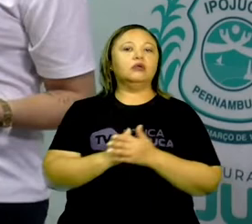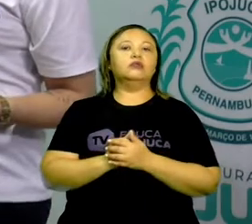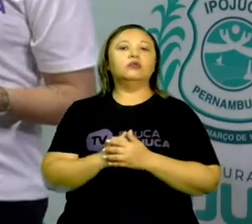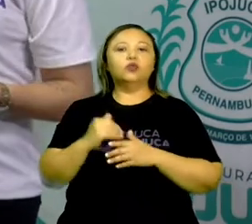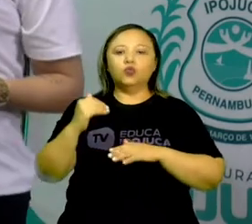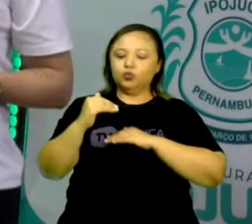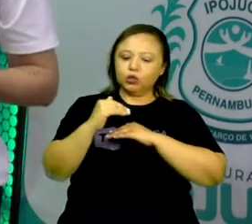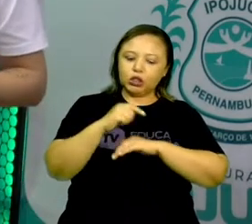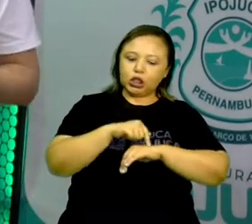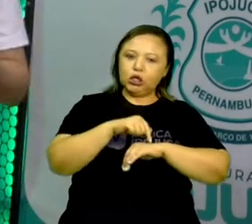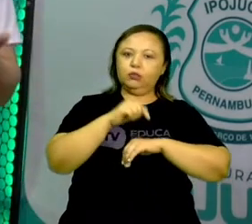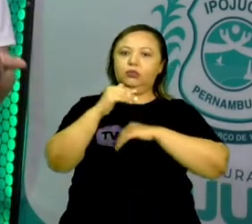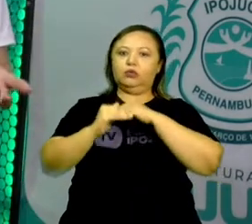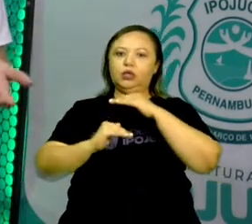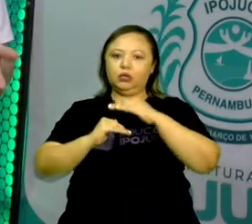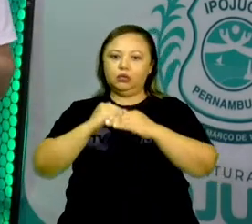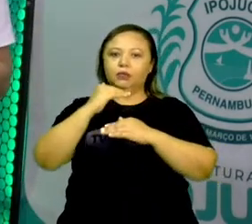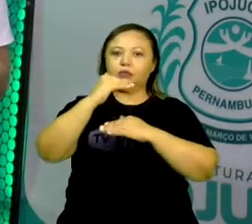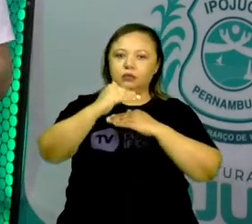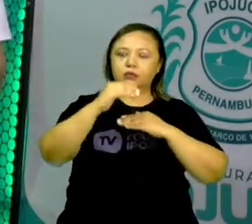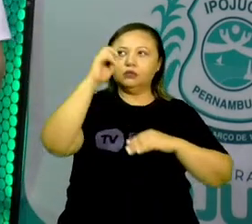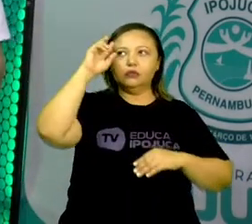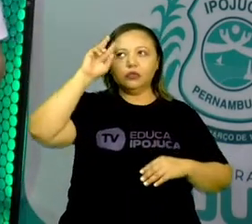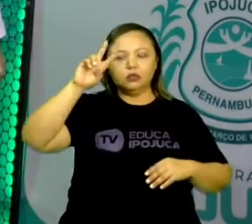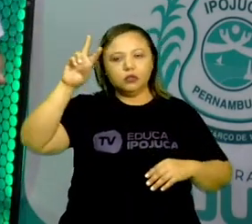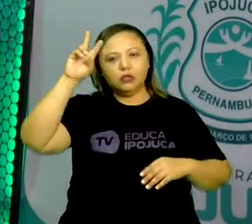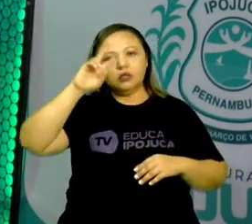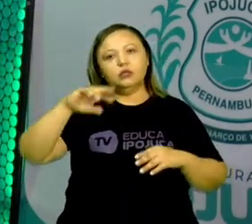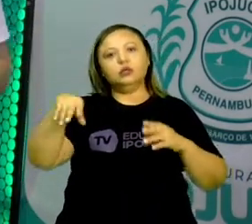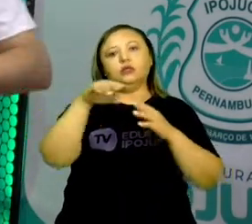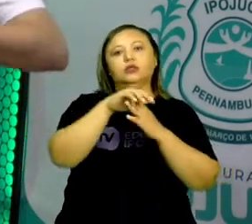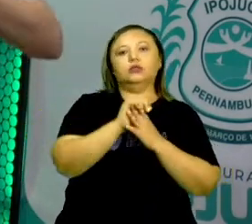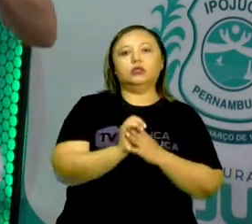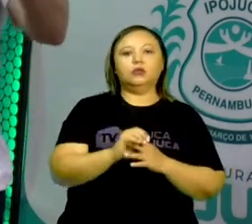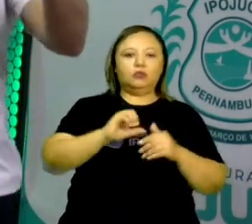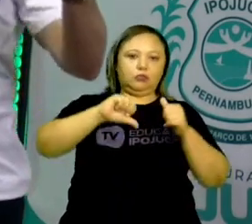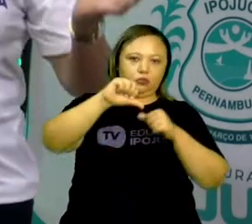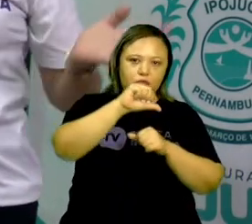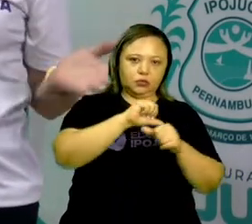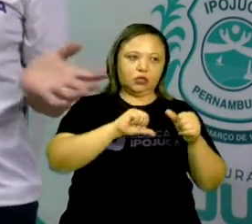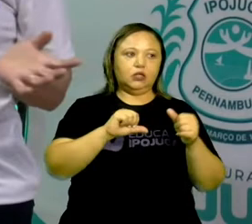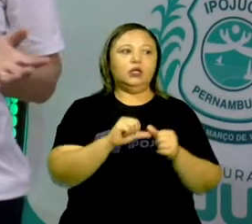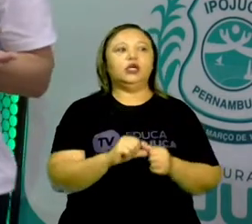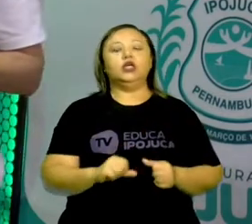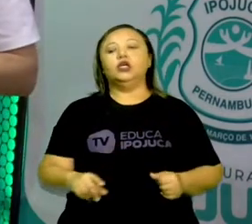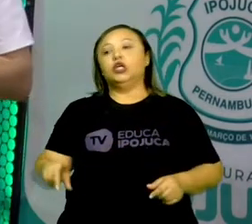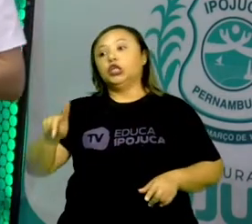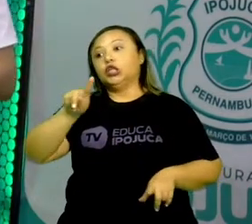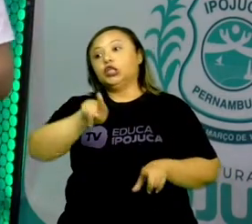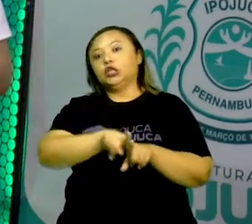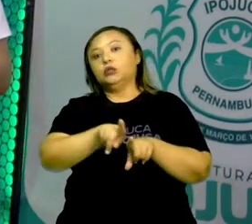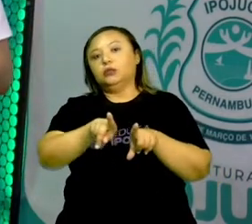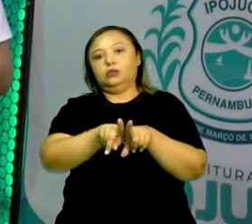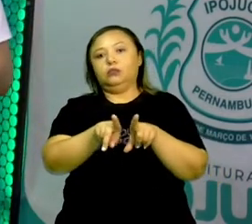ela muda, diferenças que são regionais, geográficas, né, por sermos um país aí de